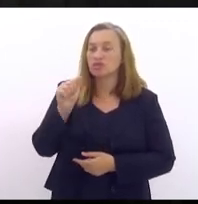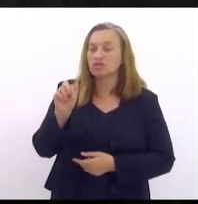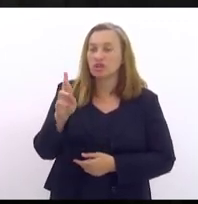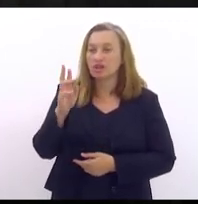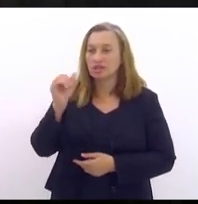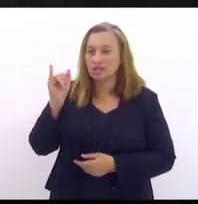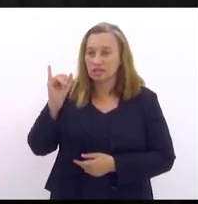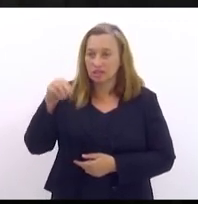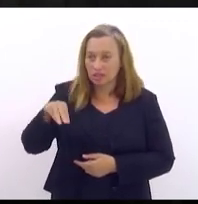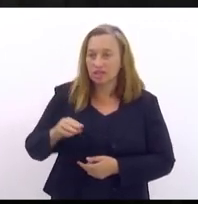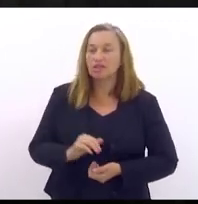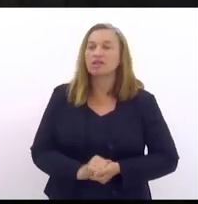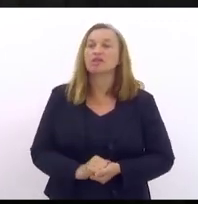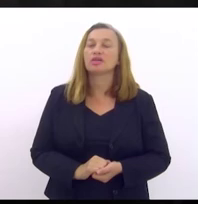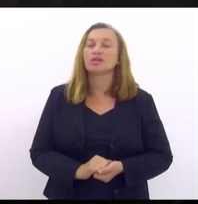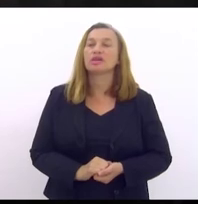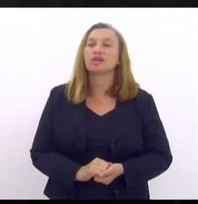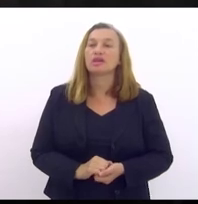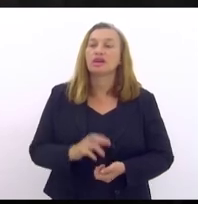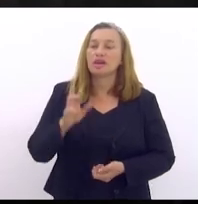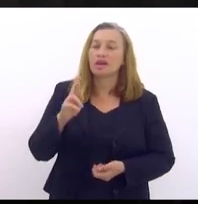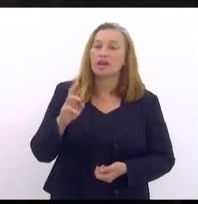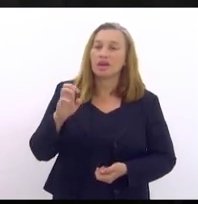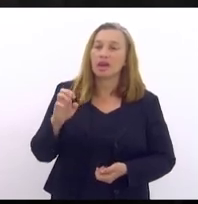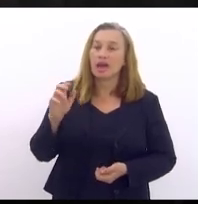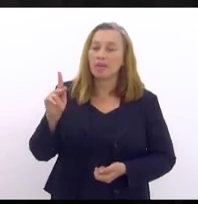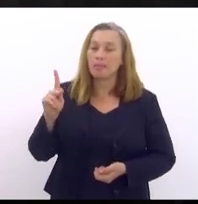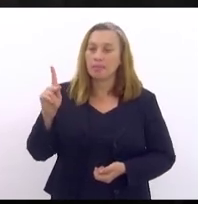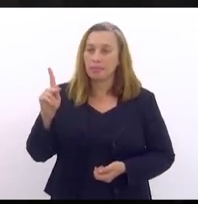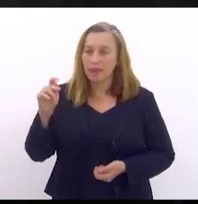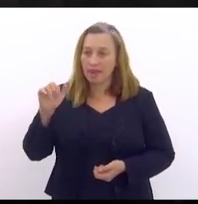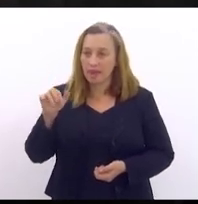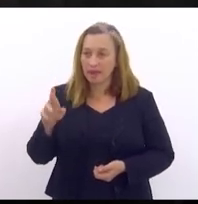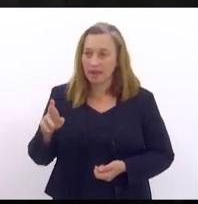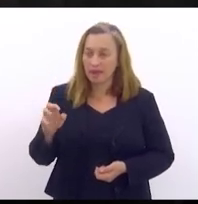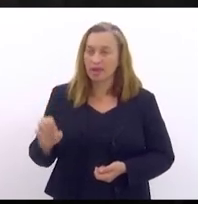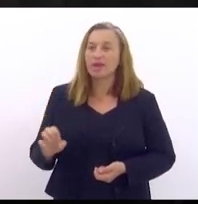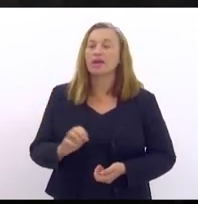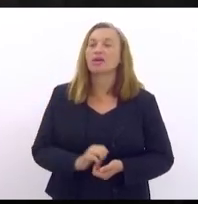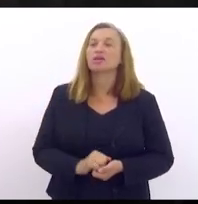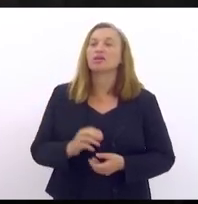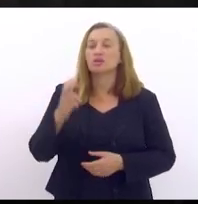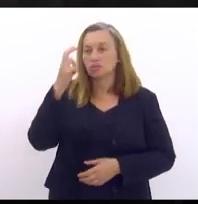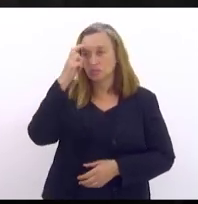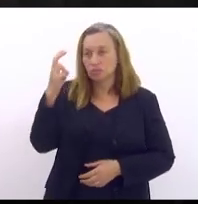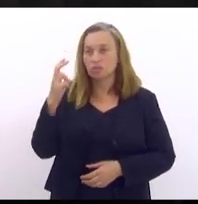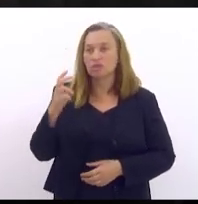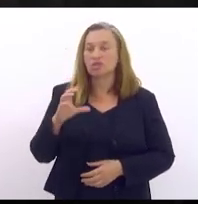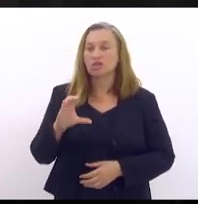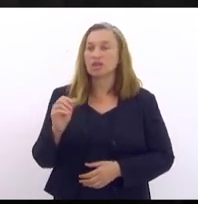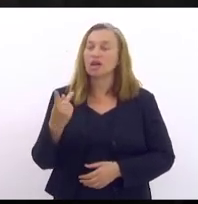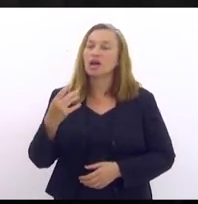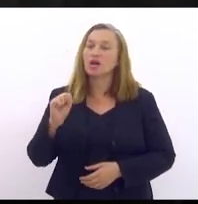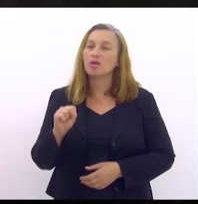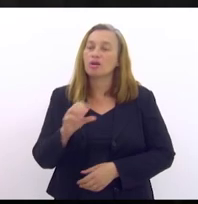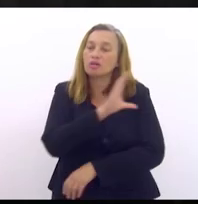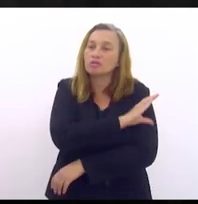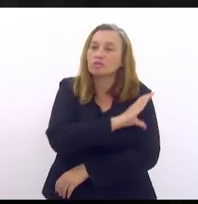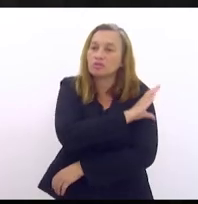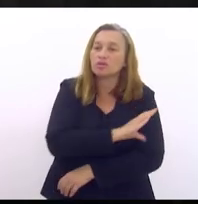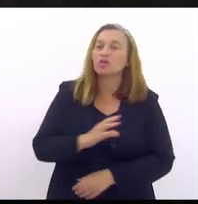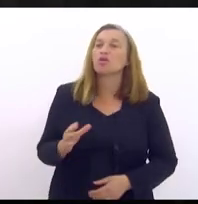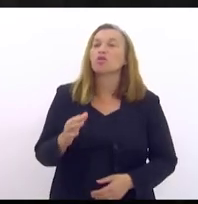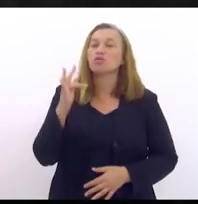Búzios, a REATEC, Associação de Rede de Artesãos e Cultura de Campos, Abordando o Futuro de